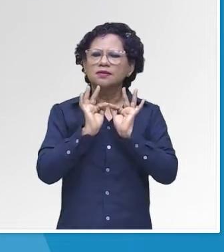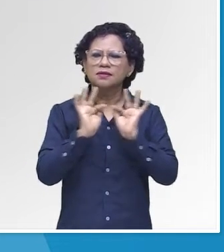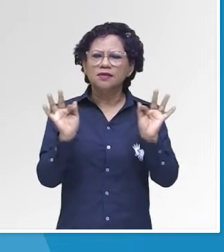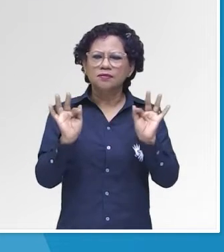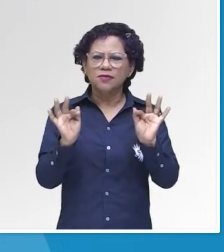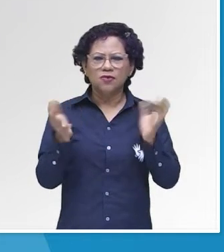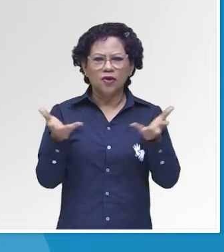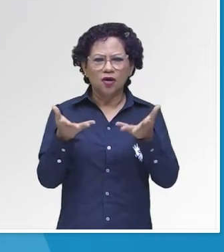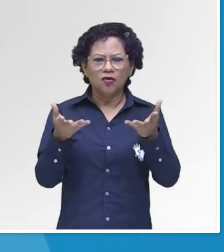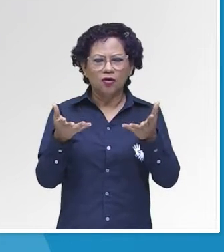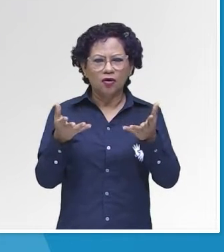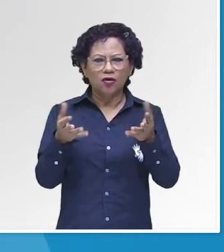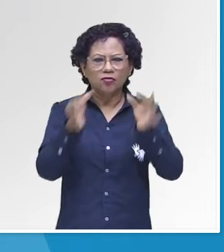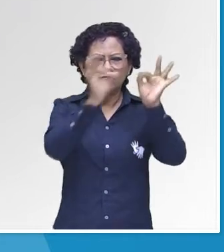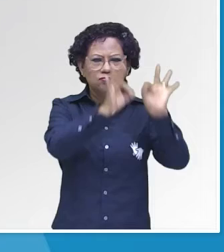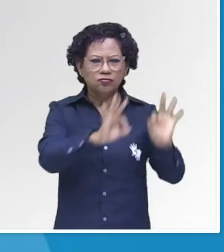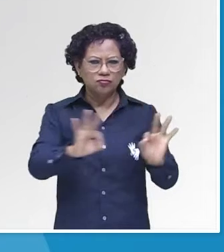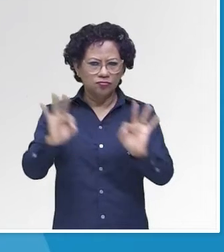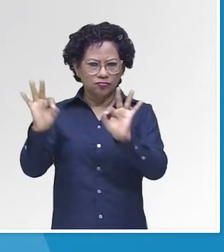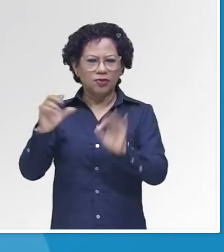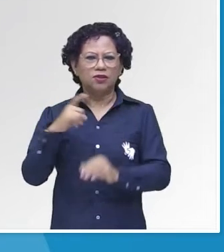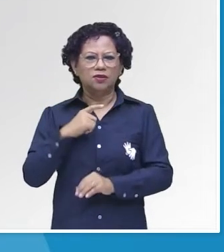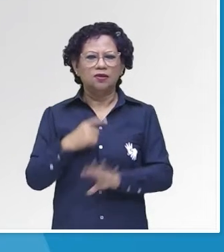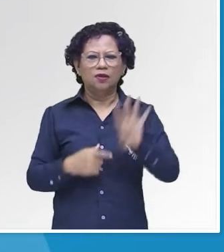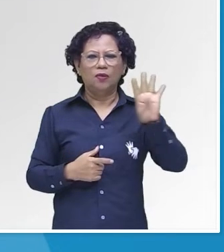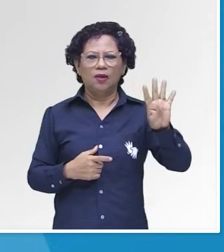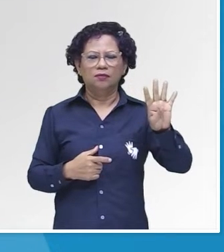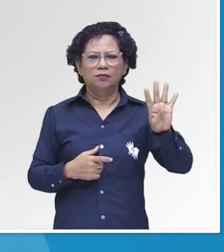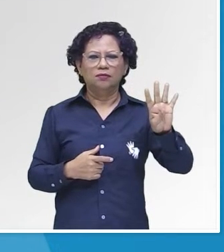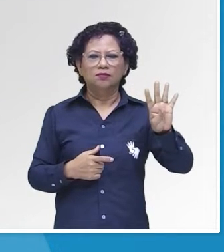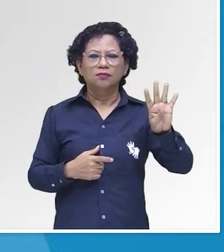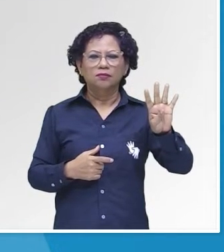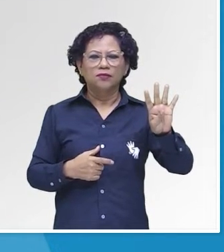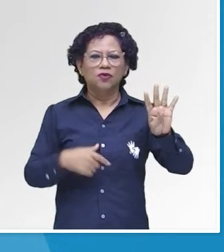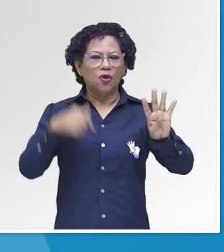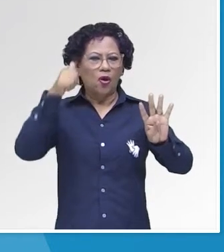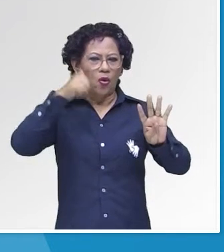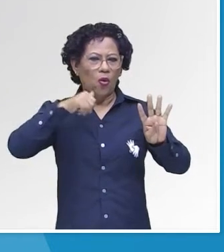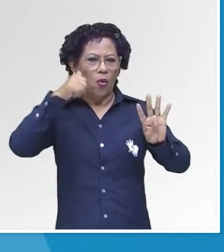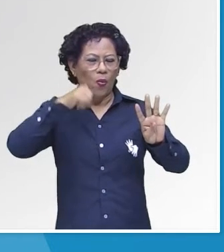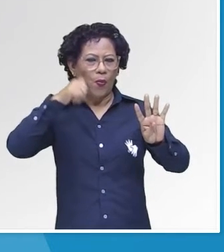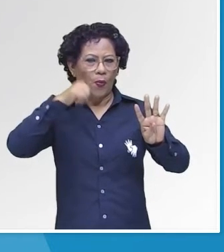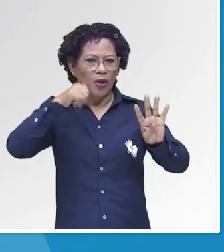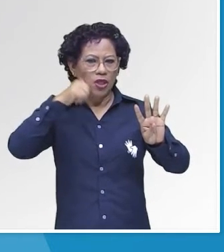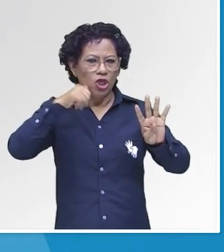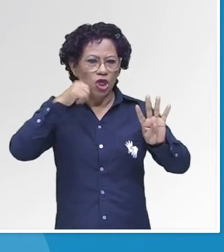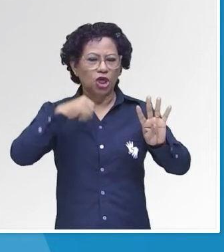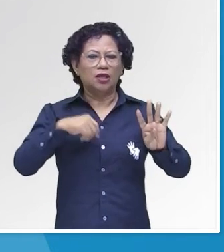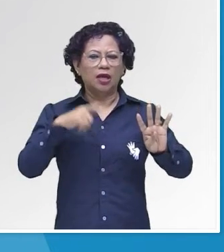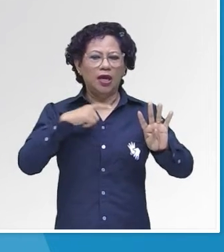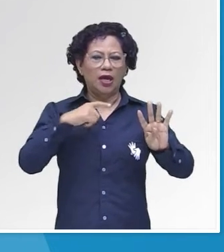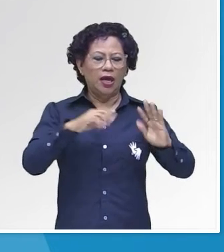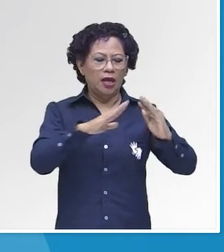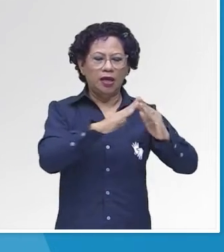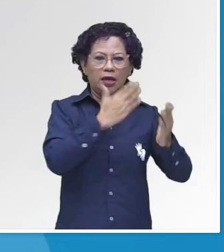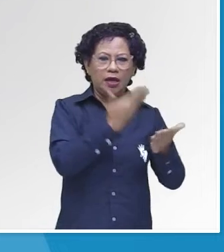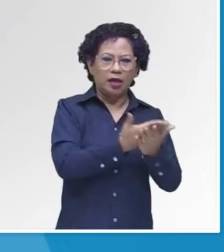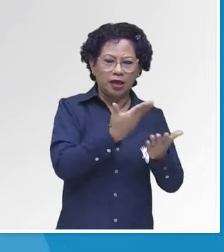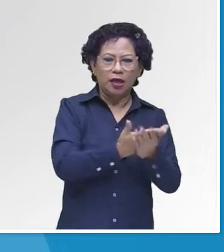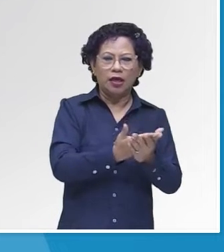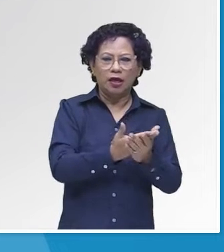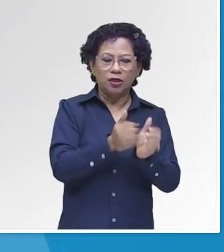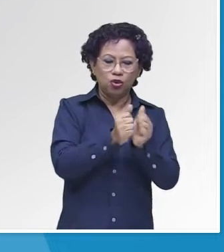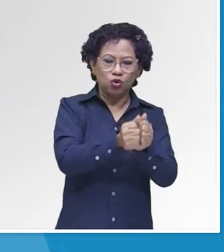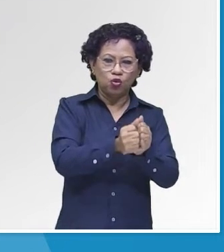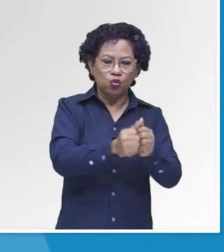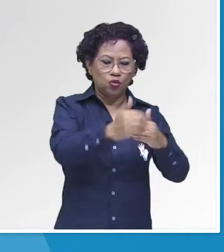atenção. 4 alunas, Ana, Luísa, Gabriela, Rafaela, de uma escola, estudam na mesma sala de